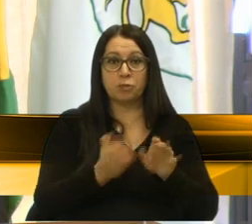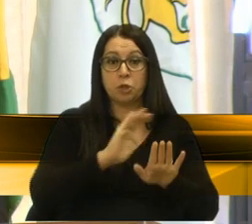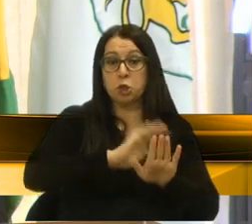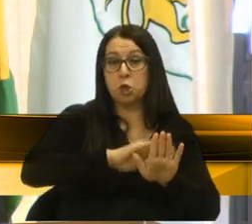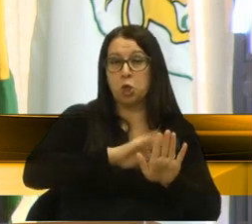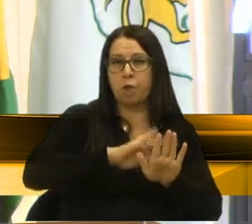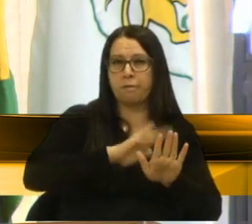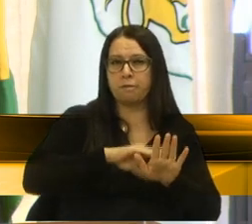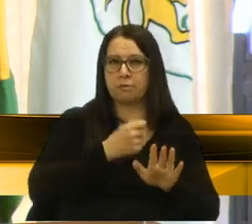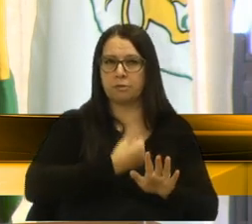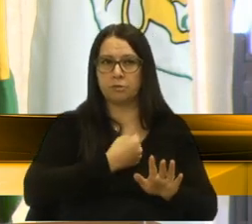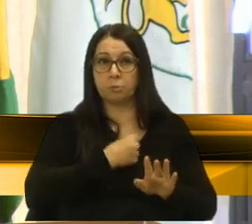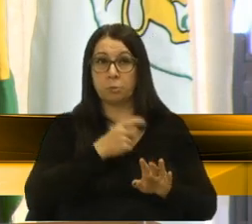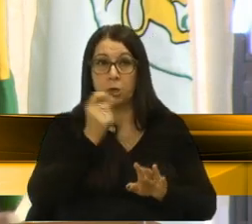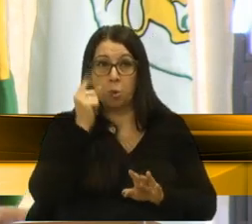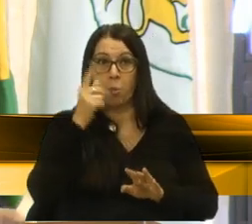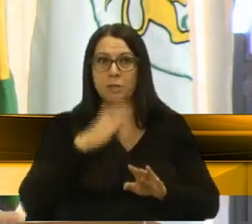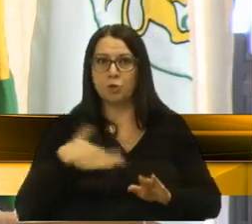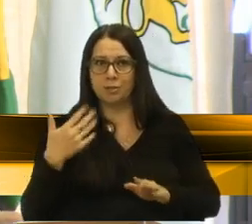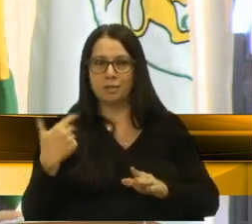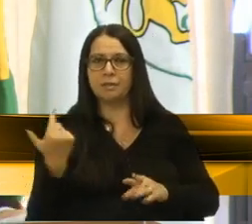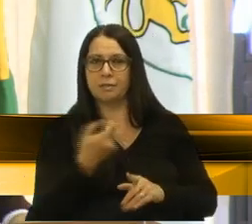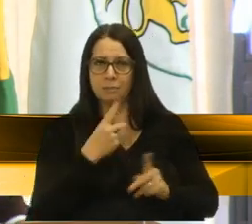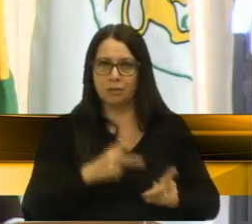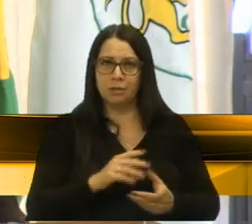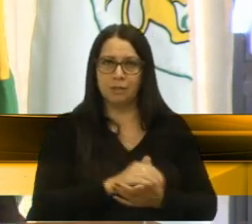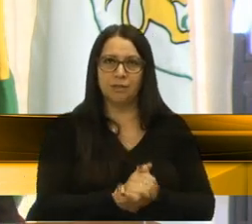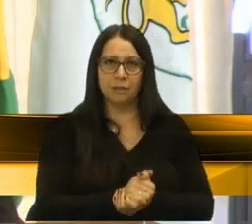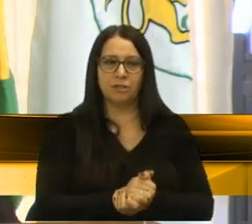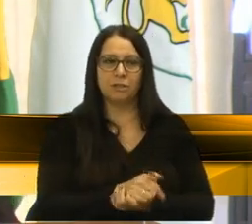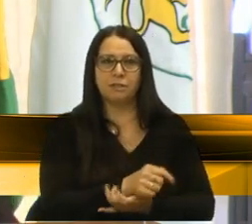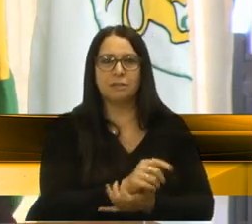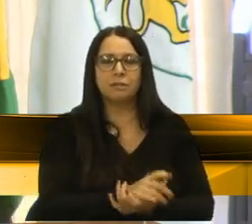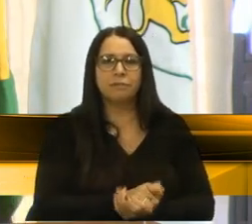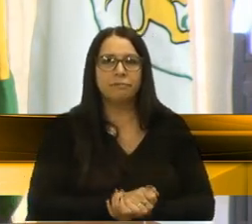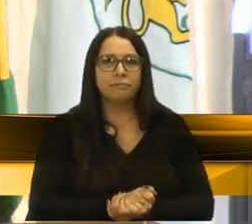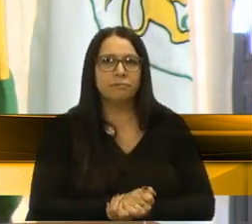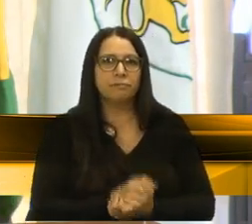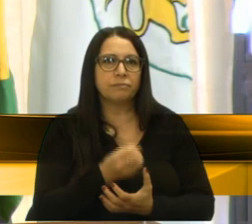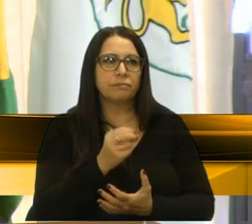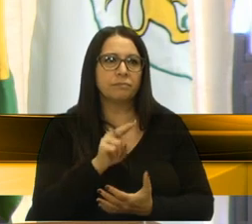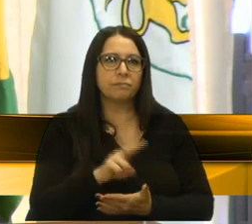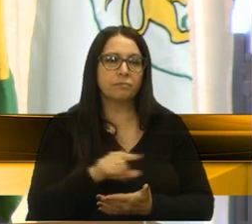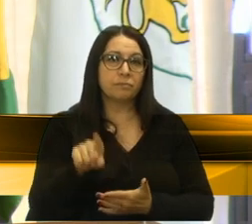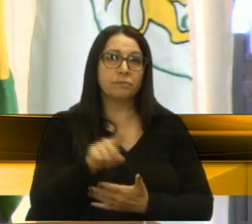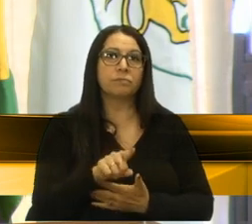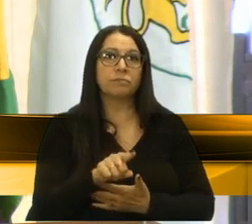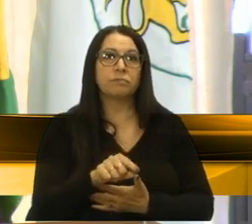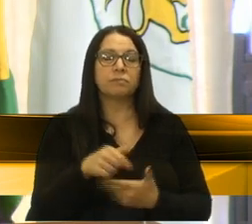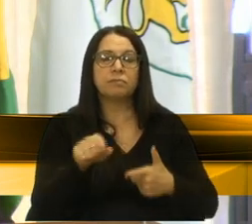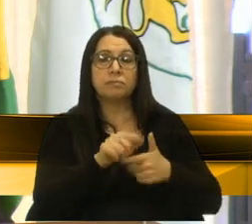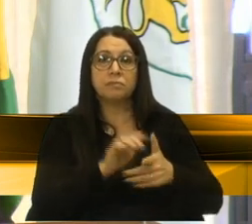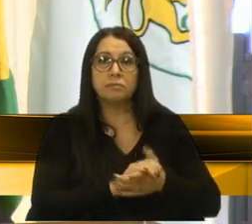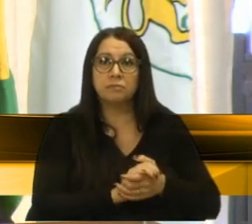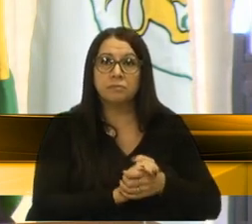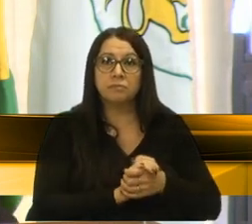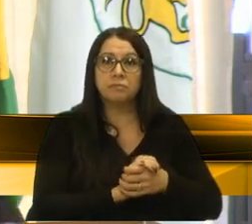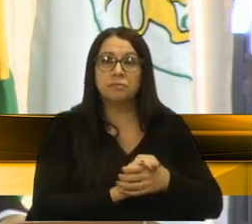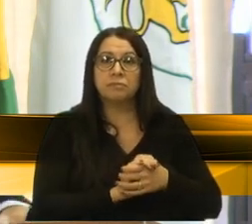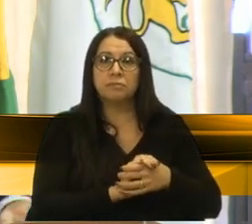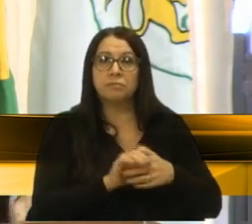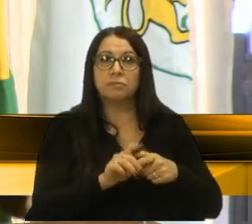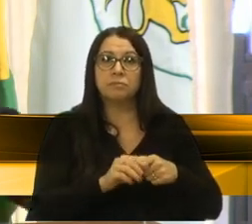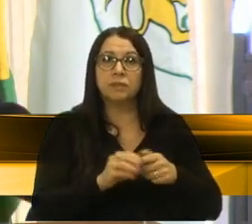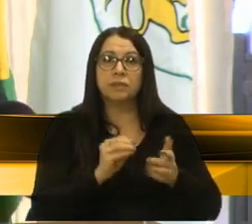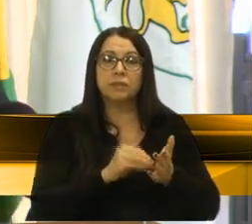para não alarmar, ou estão sendo ineficientes. Só